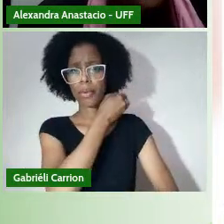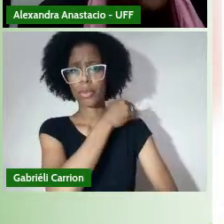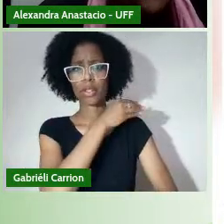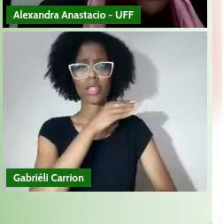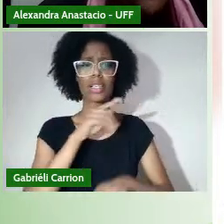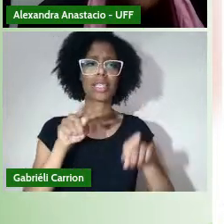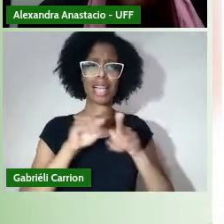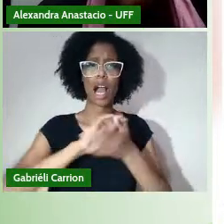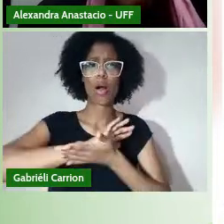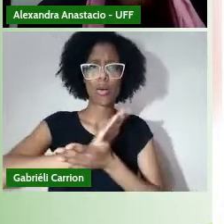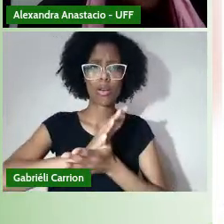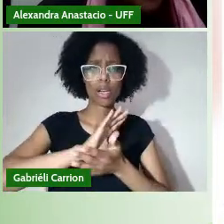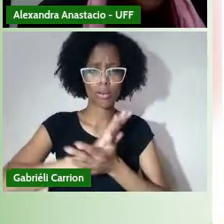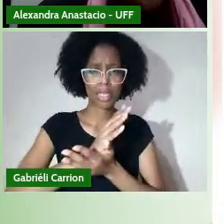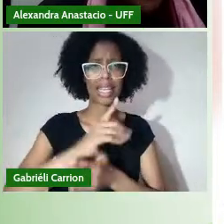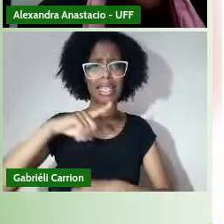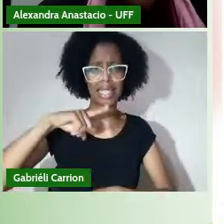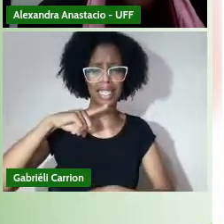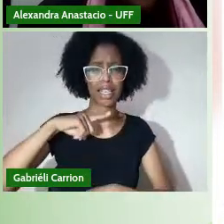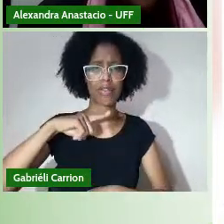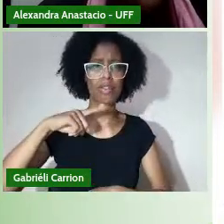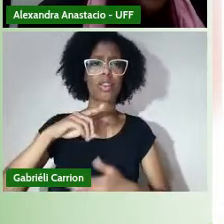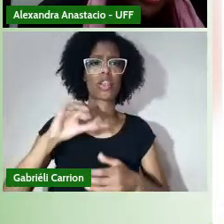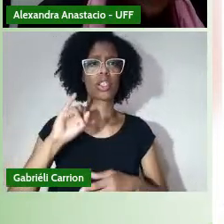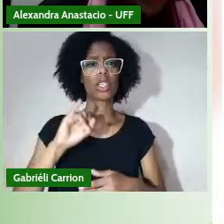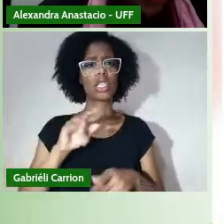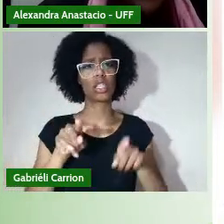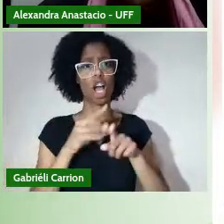em Joanesburgo. Né, dia 21 de março é um